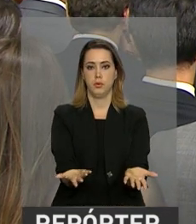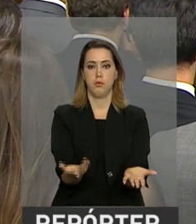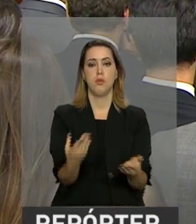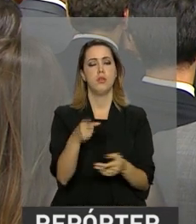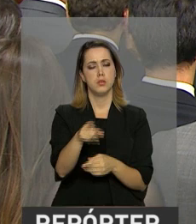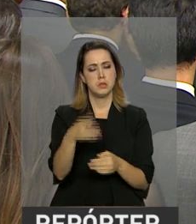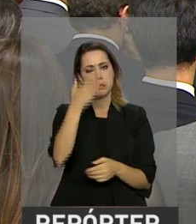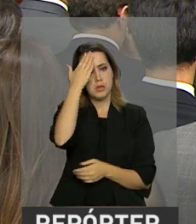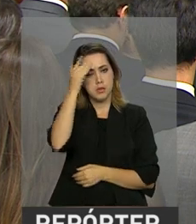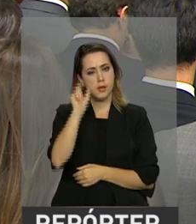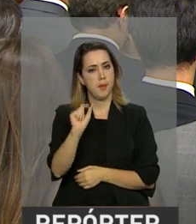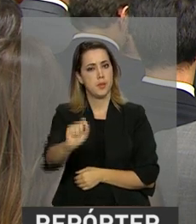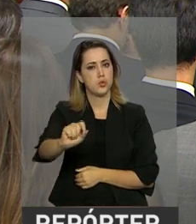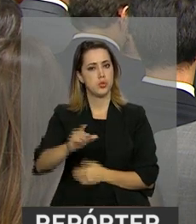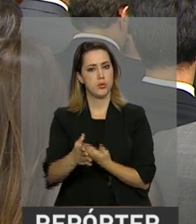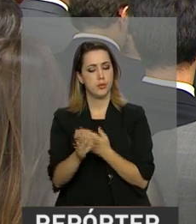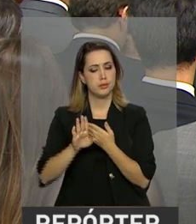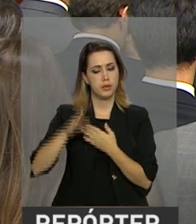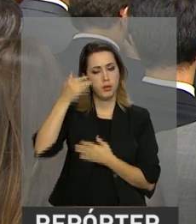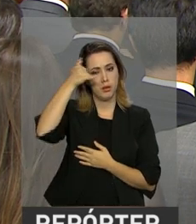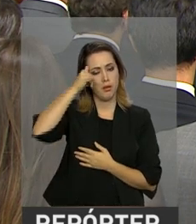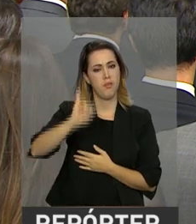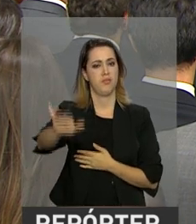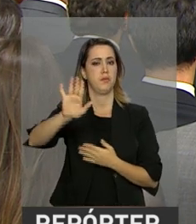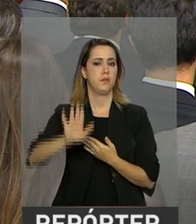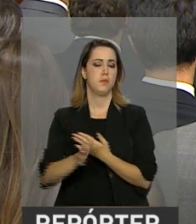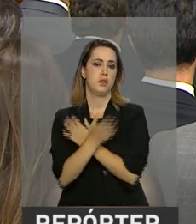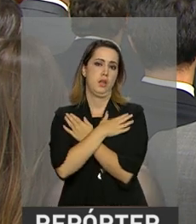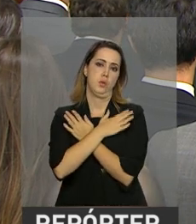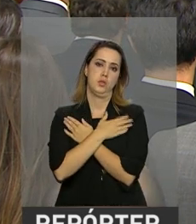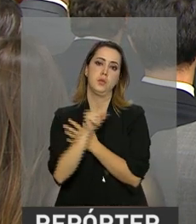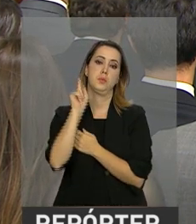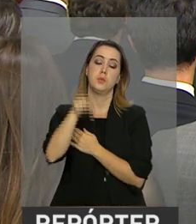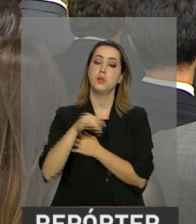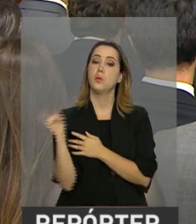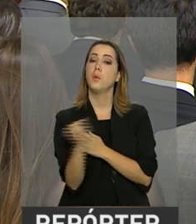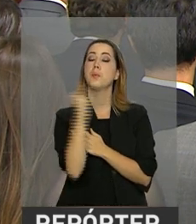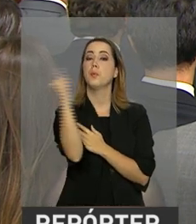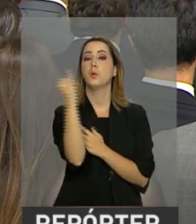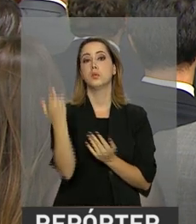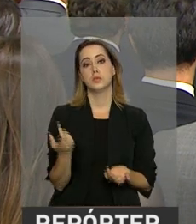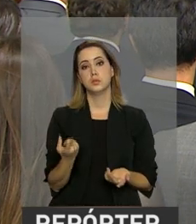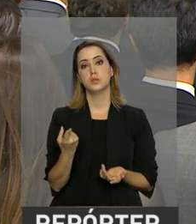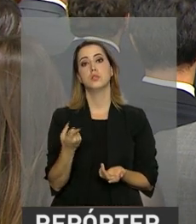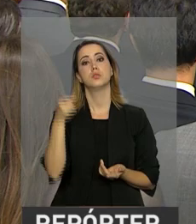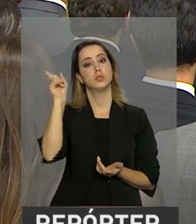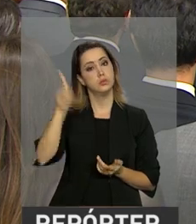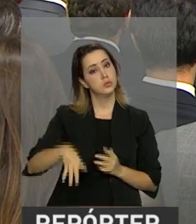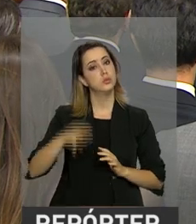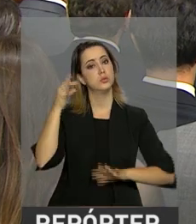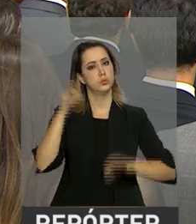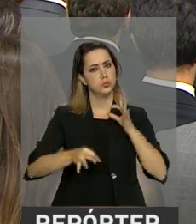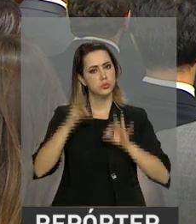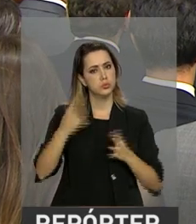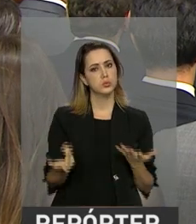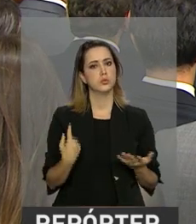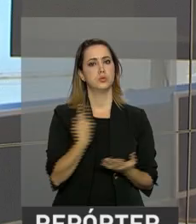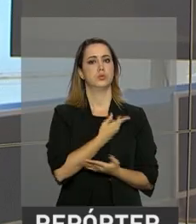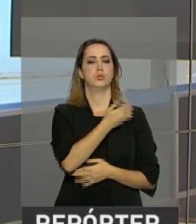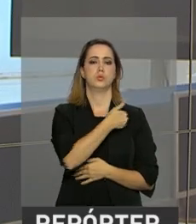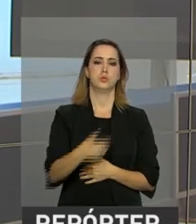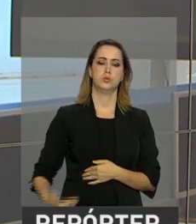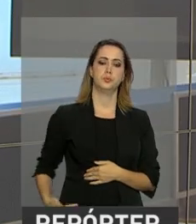combate ao desemprego é um dos pontos fundamentais, essenciais e até justificadores do nosso